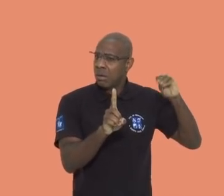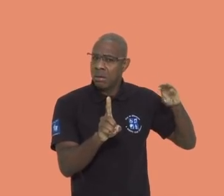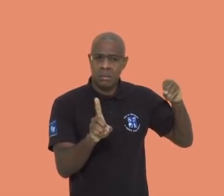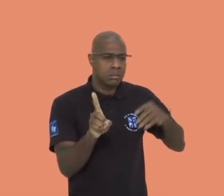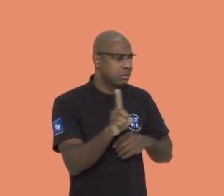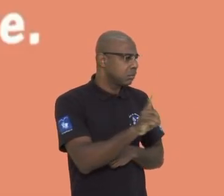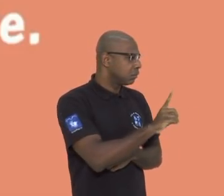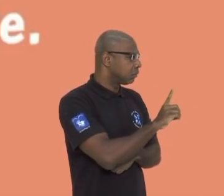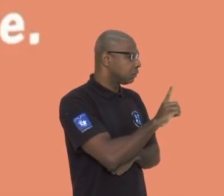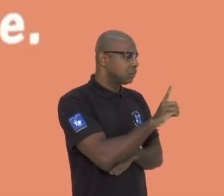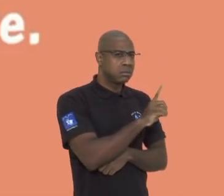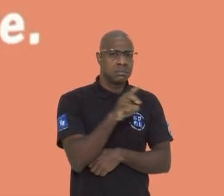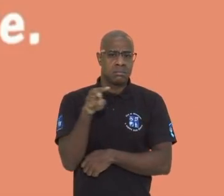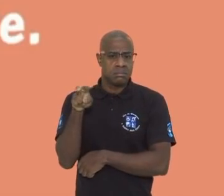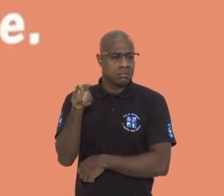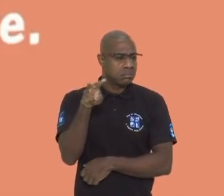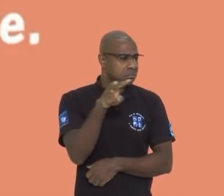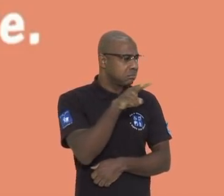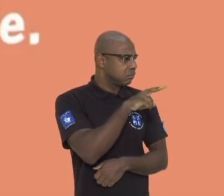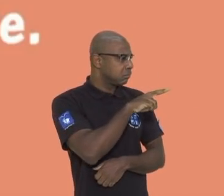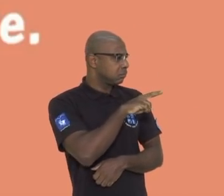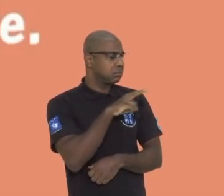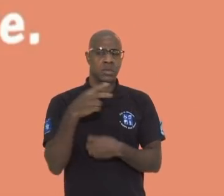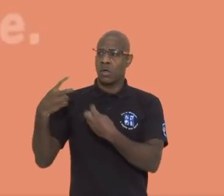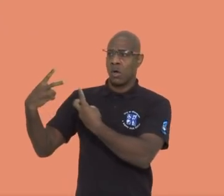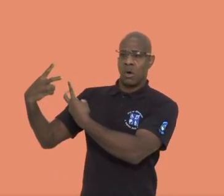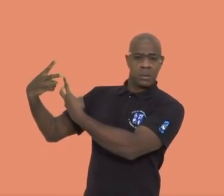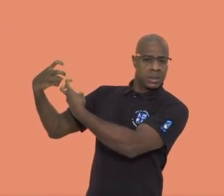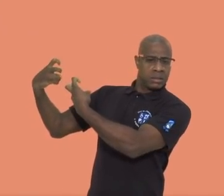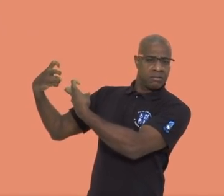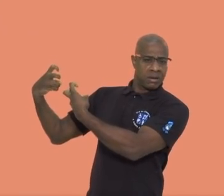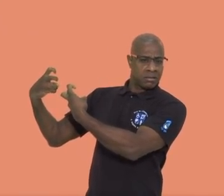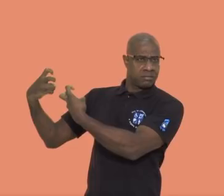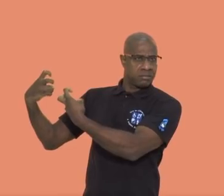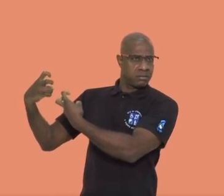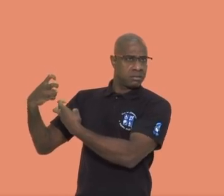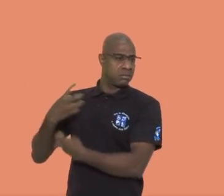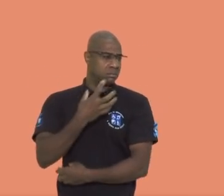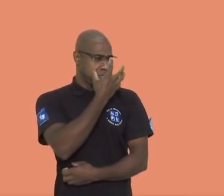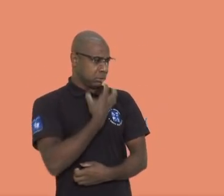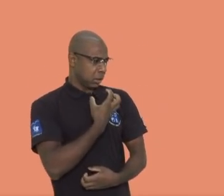extraordinário que me observava seriamente.